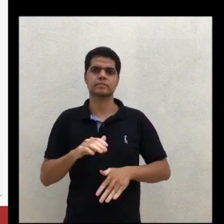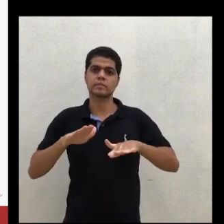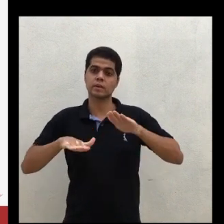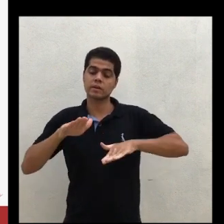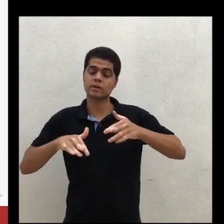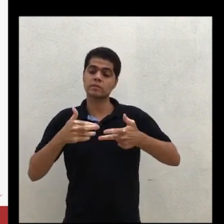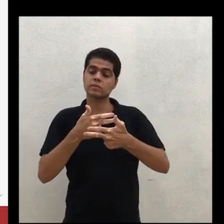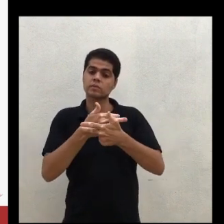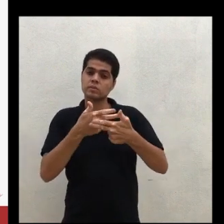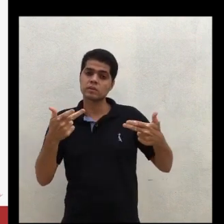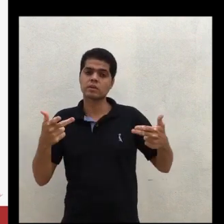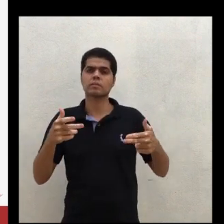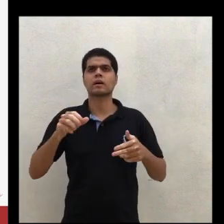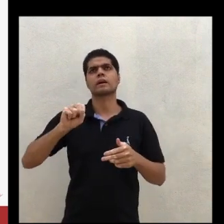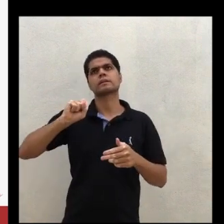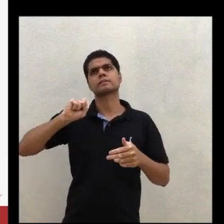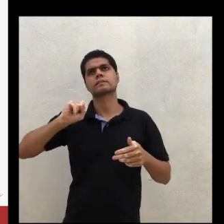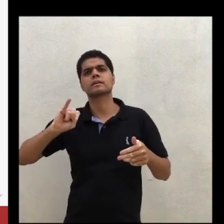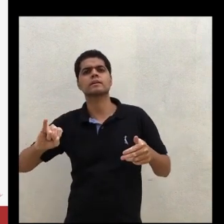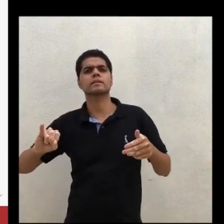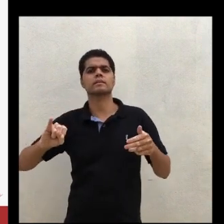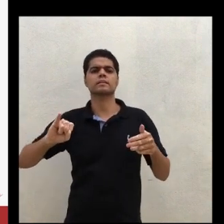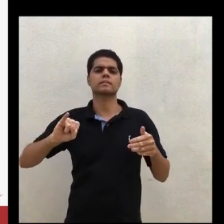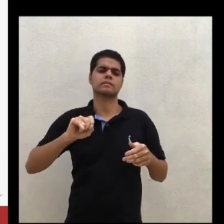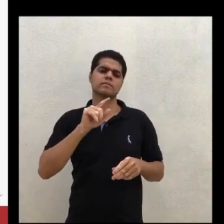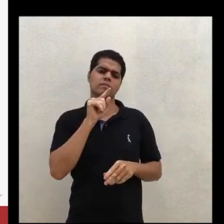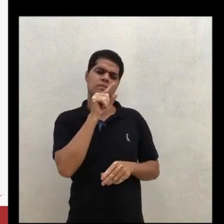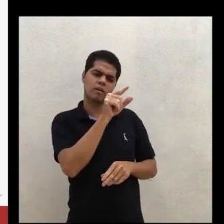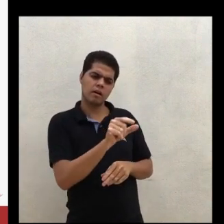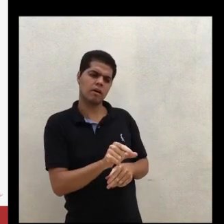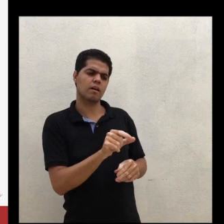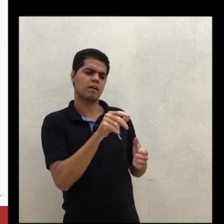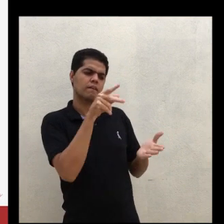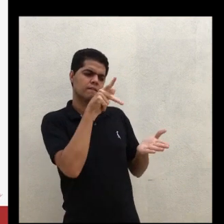e a outra condição, então ele toma uma decisão. Tá?